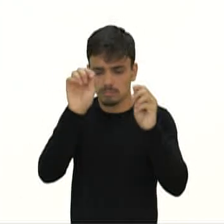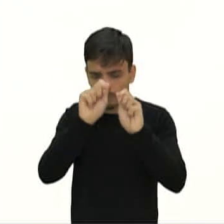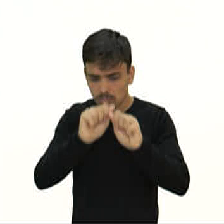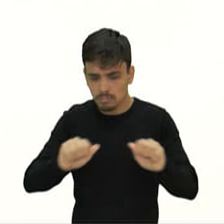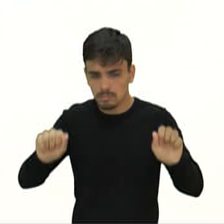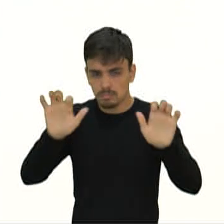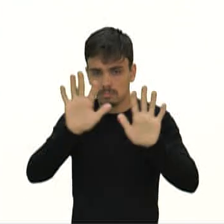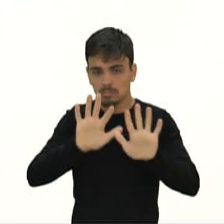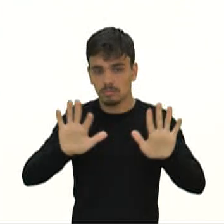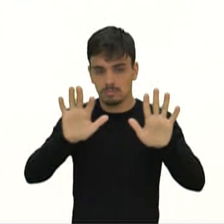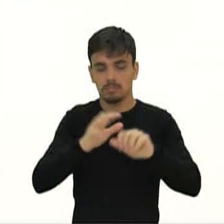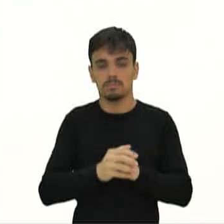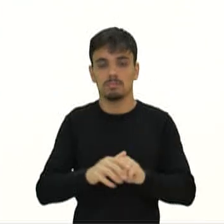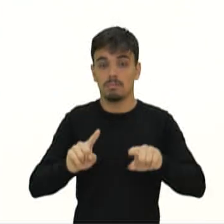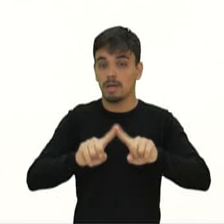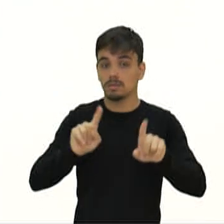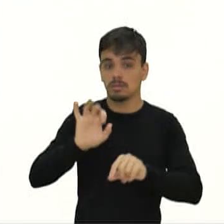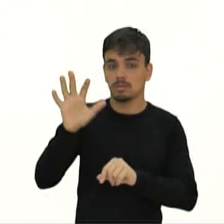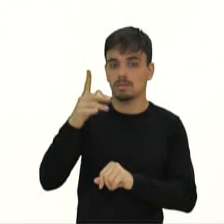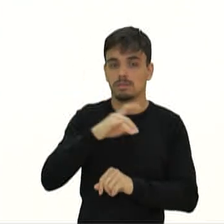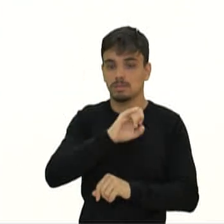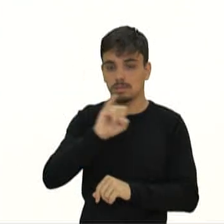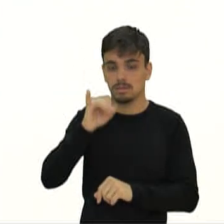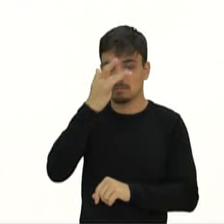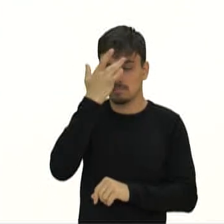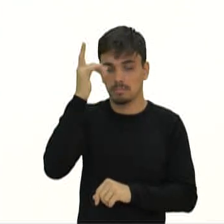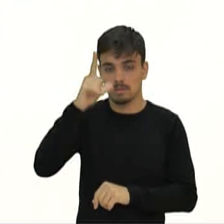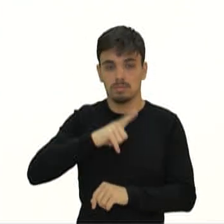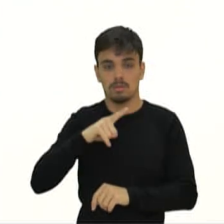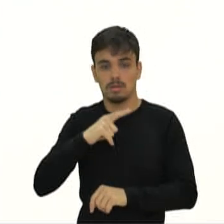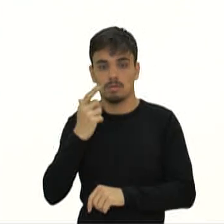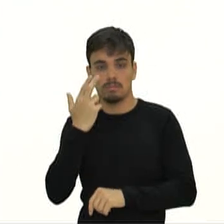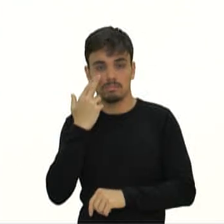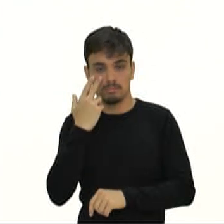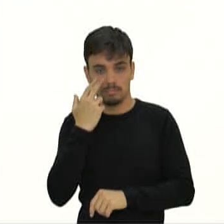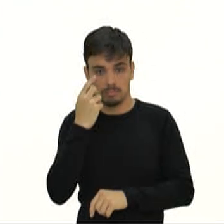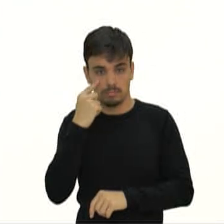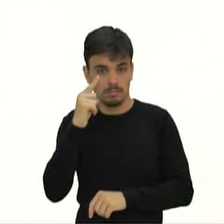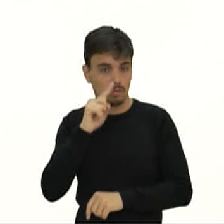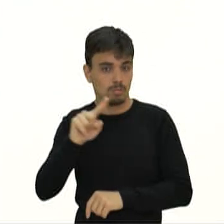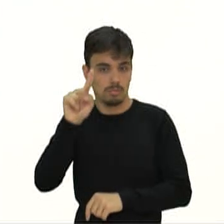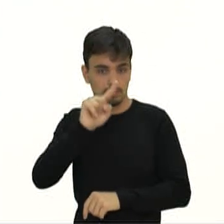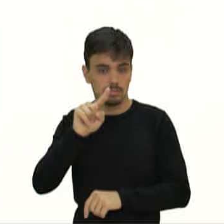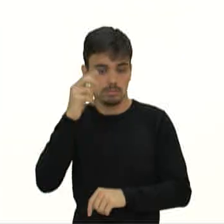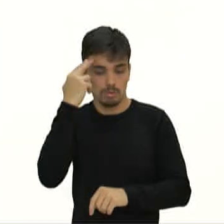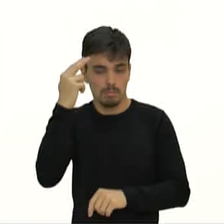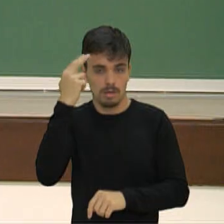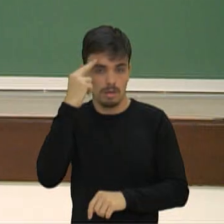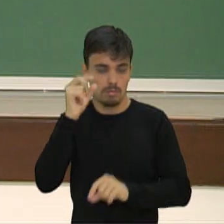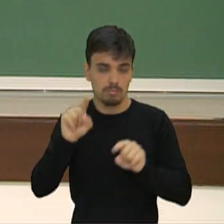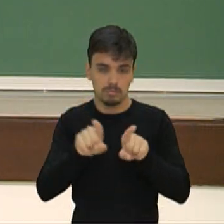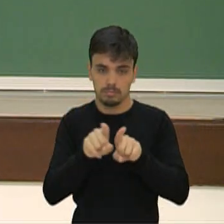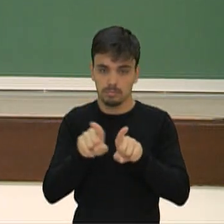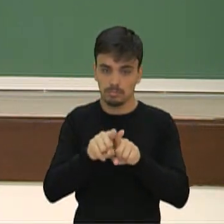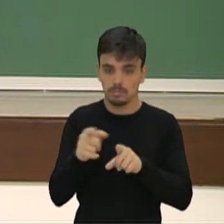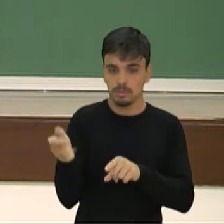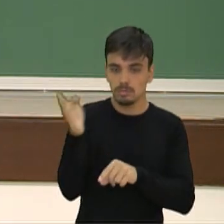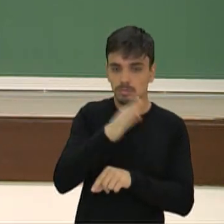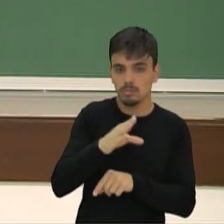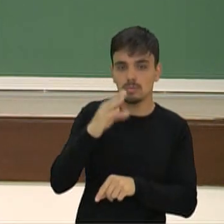Uma pessoa que tem o olho normal e uma pessoa que tem a catarata. Aí o que acontece? Você vai